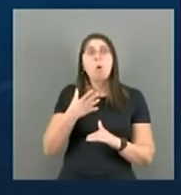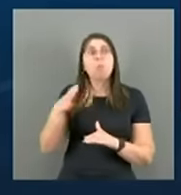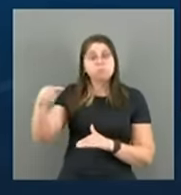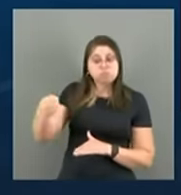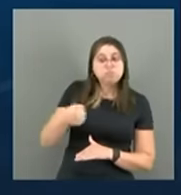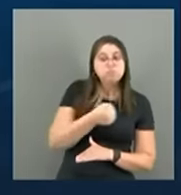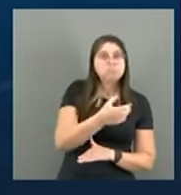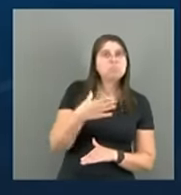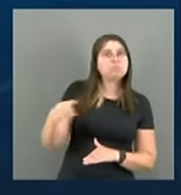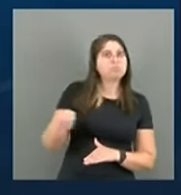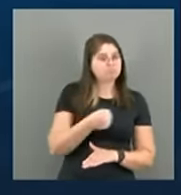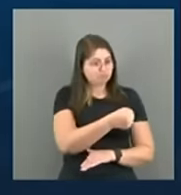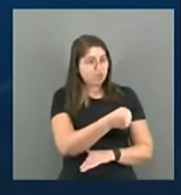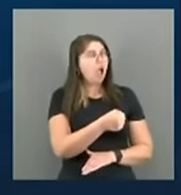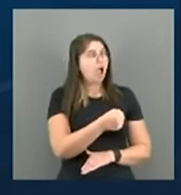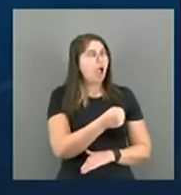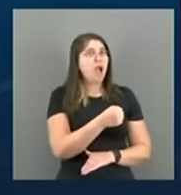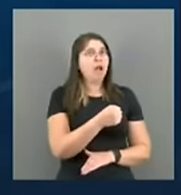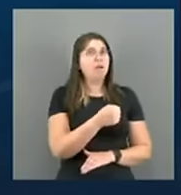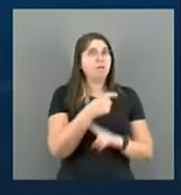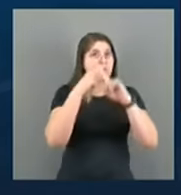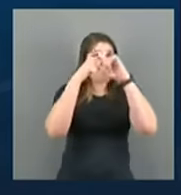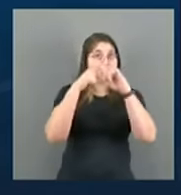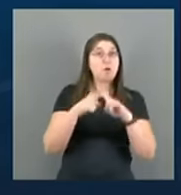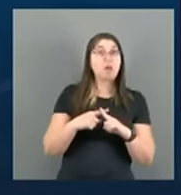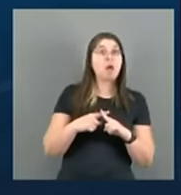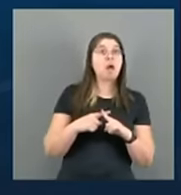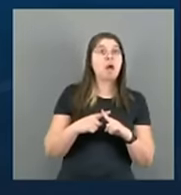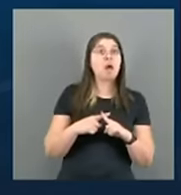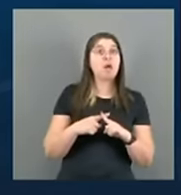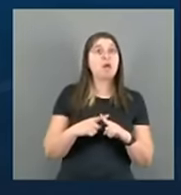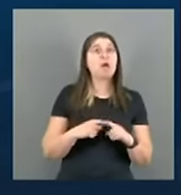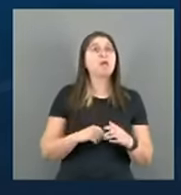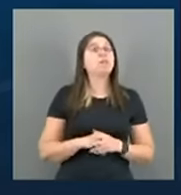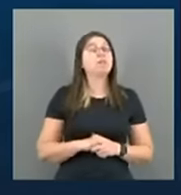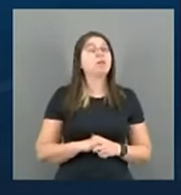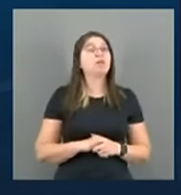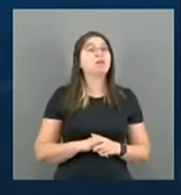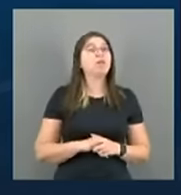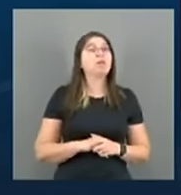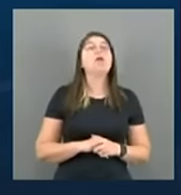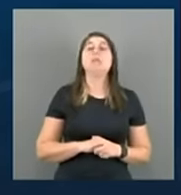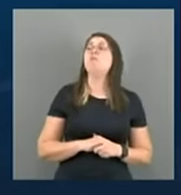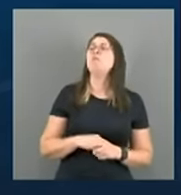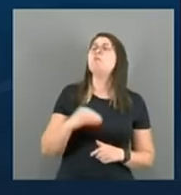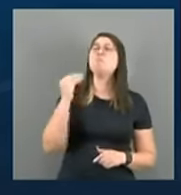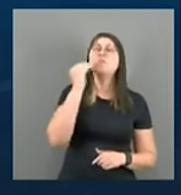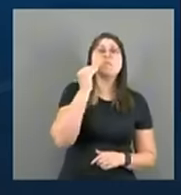eu iria fazer um excelente campeonato. Daqui a pouco eu falei que os jogadores meus de nome não tinham condições de ir, mas que a gente